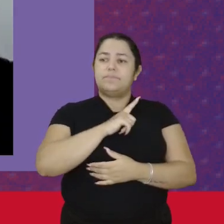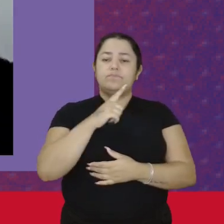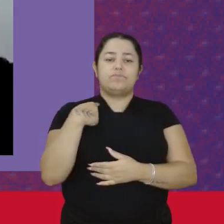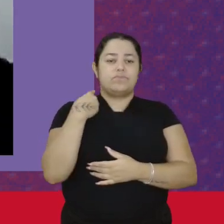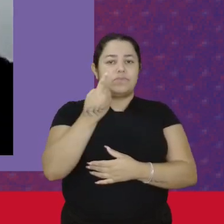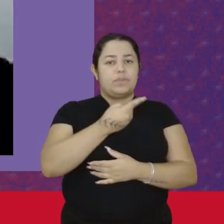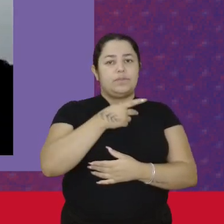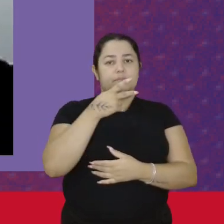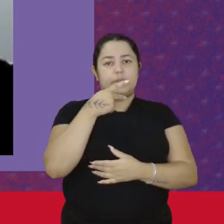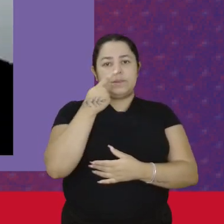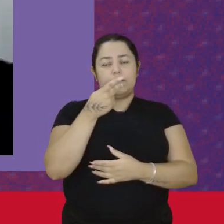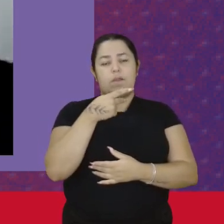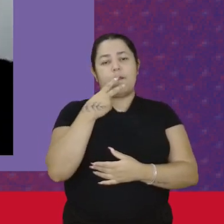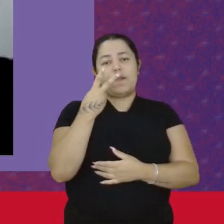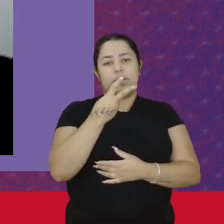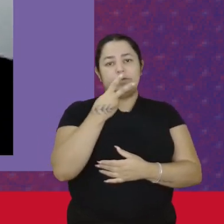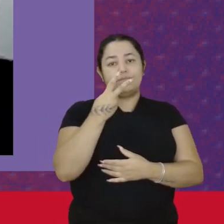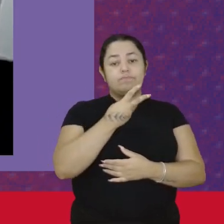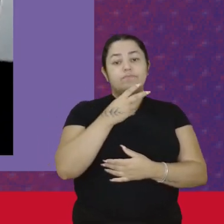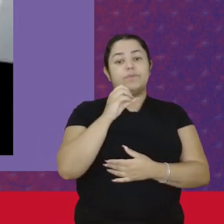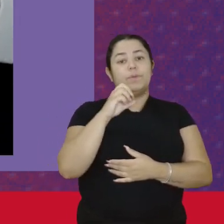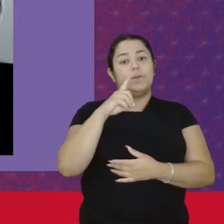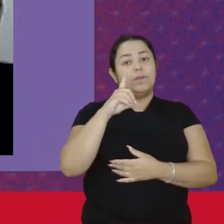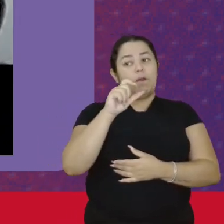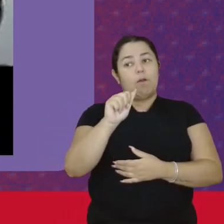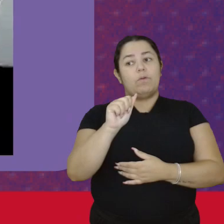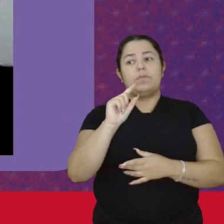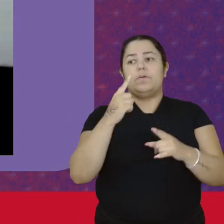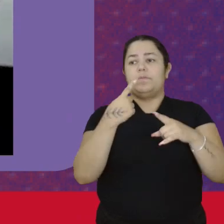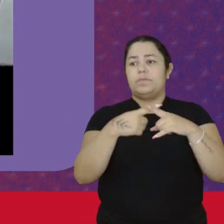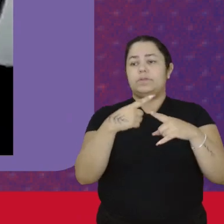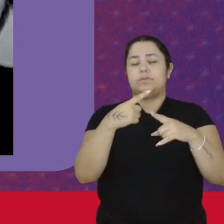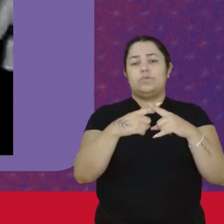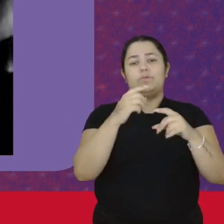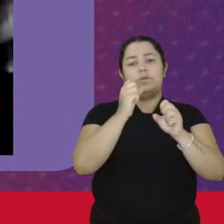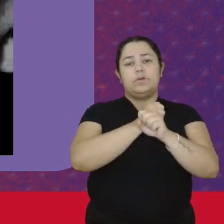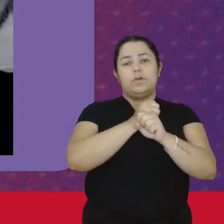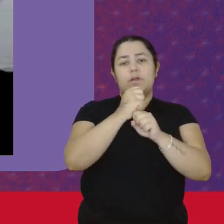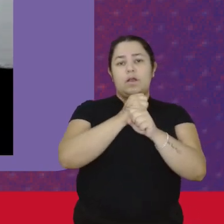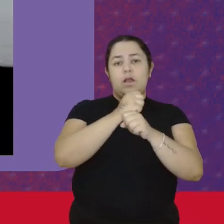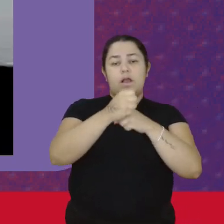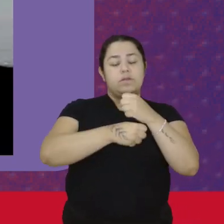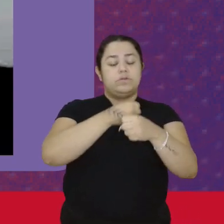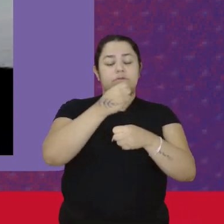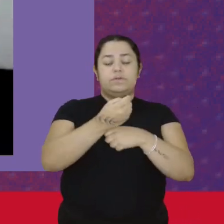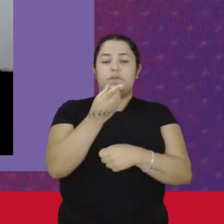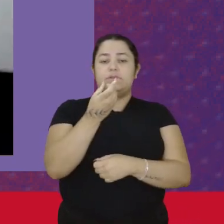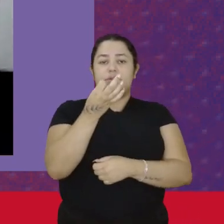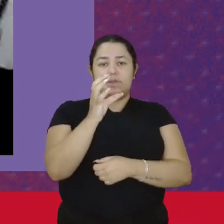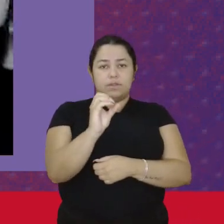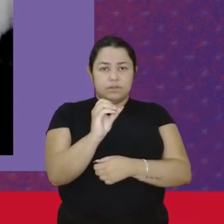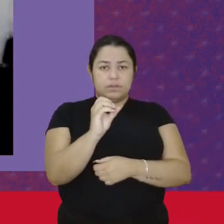uma segunda onda, porque a partir dos anos 60, não é,